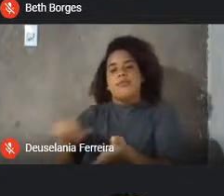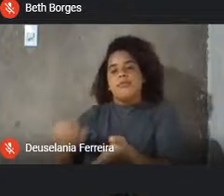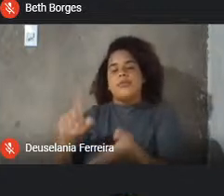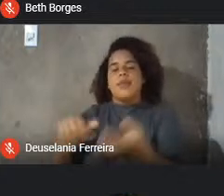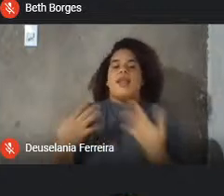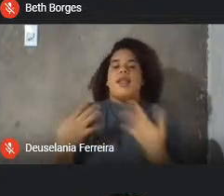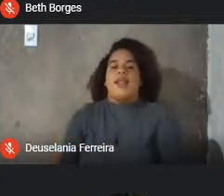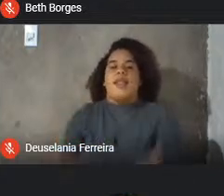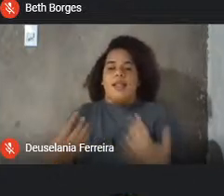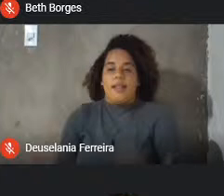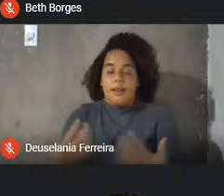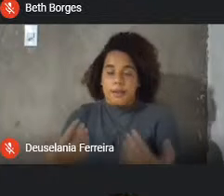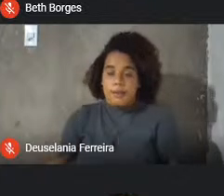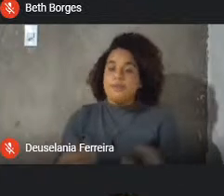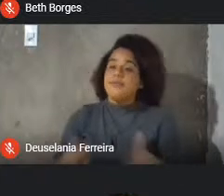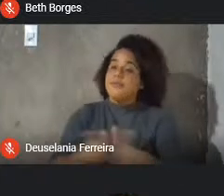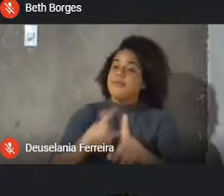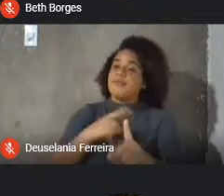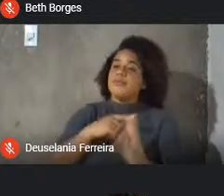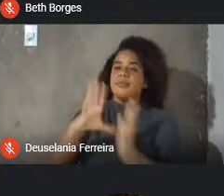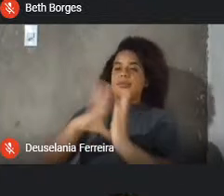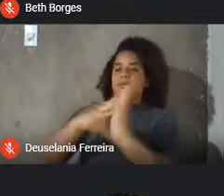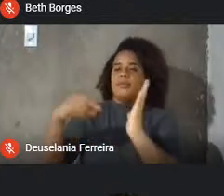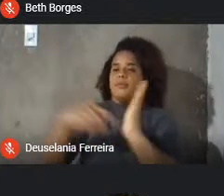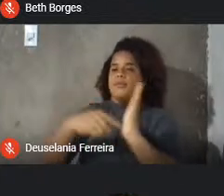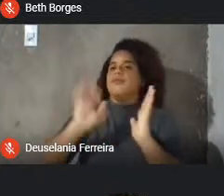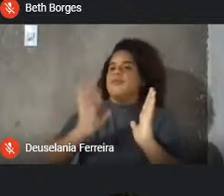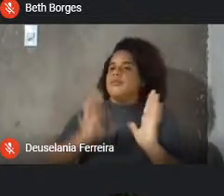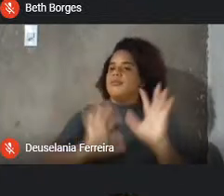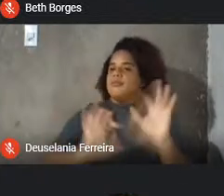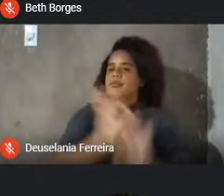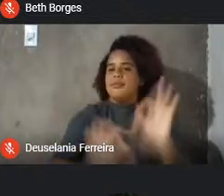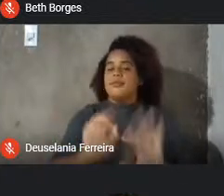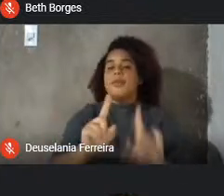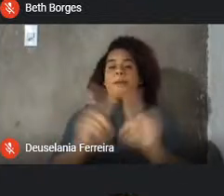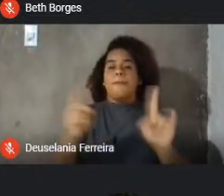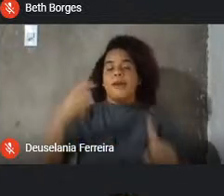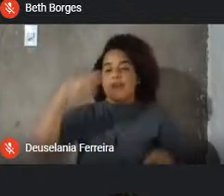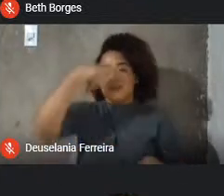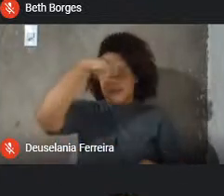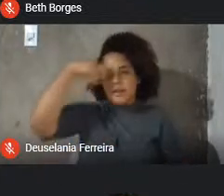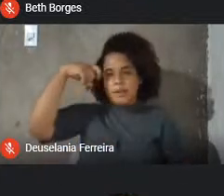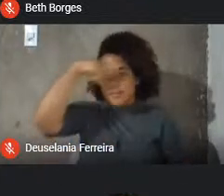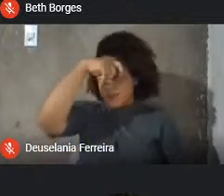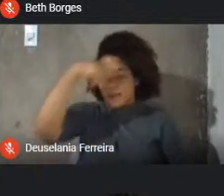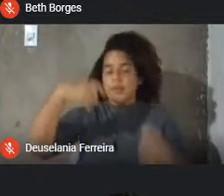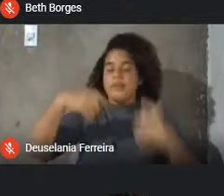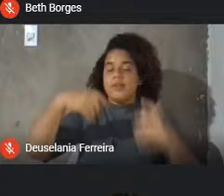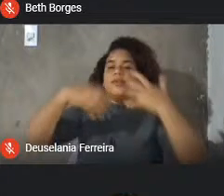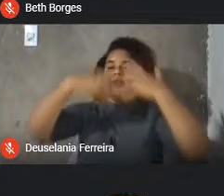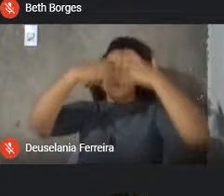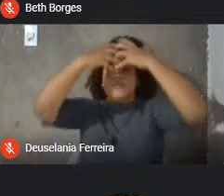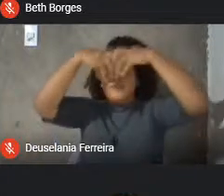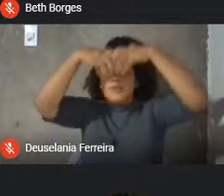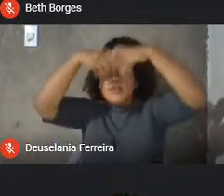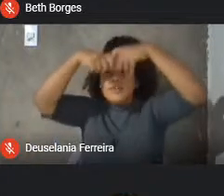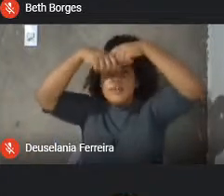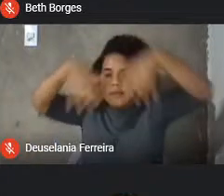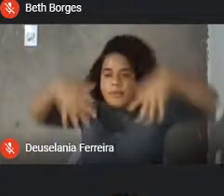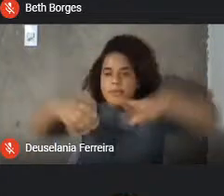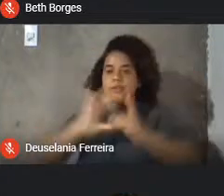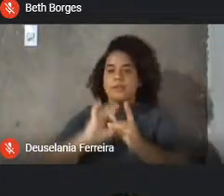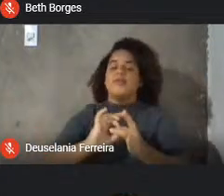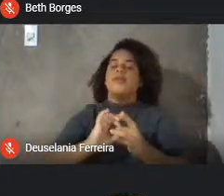traz esses modelos já estruturados. Já na hipnose de esquemas, na terapia de esquemas, nós não temos como construir.